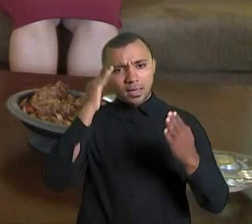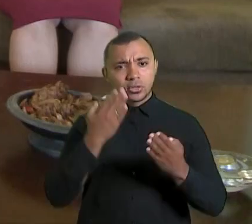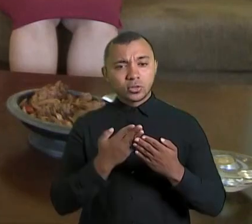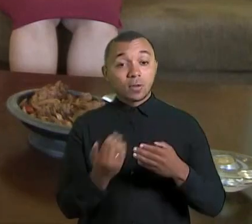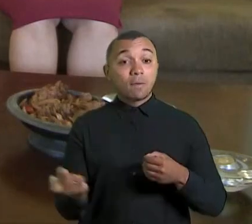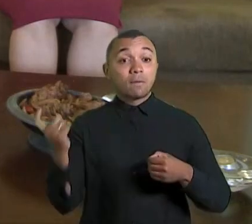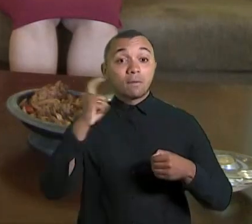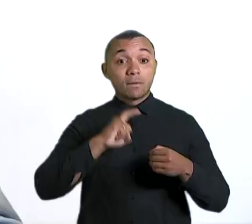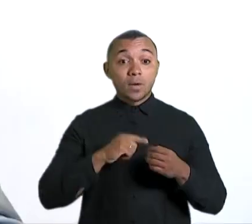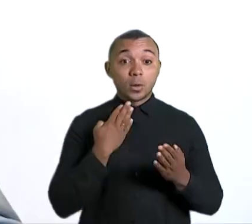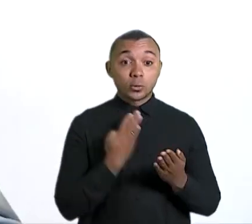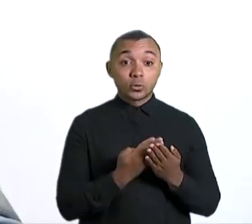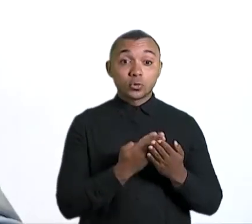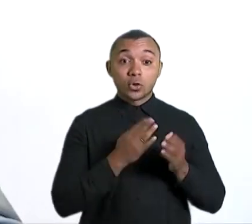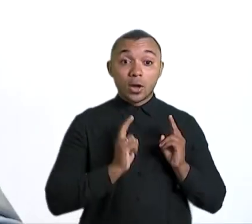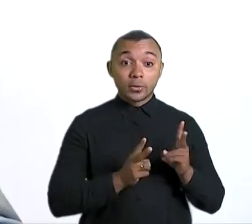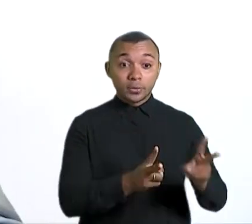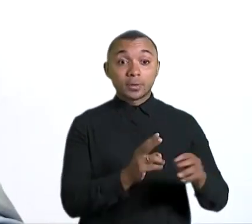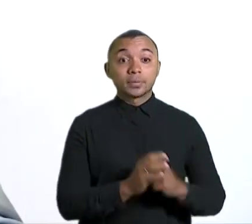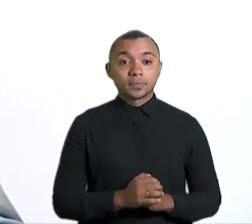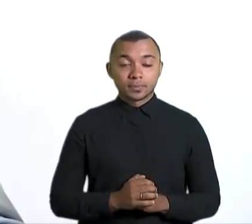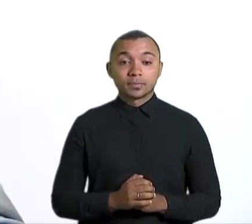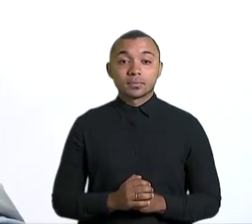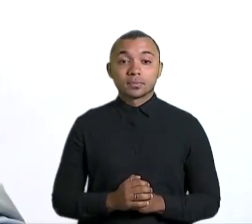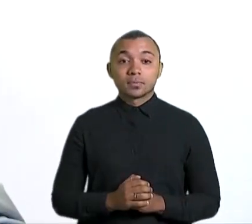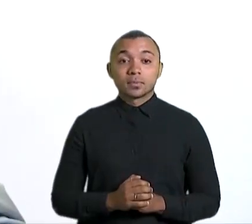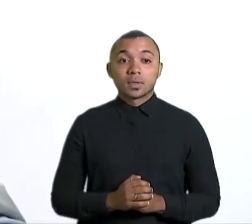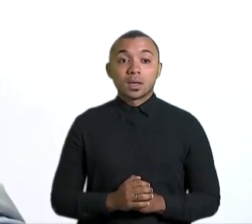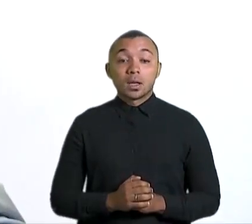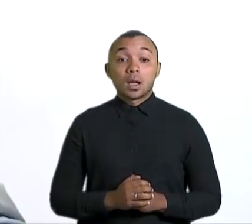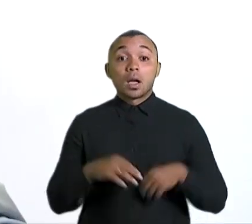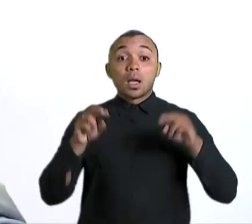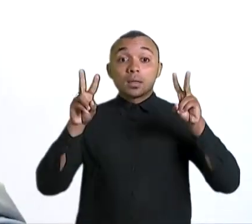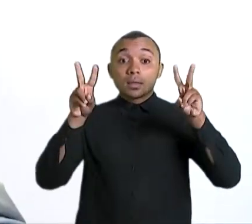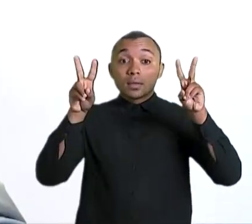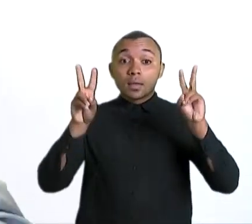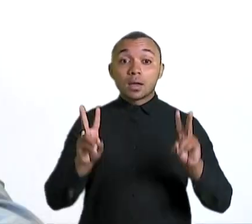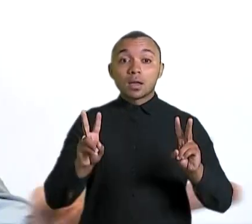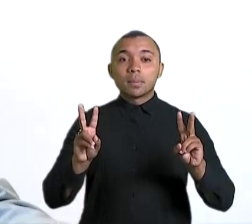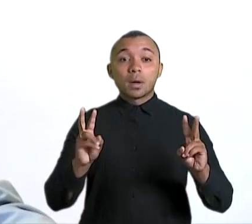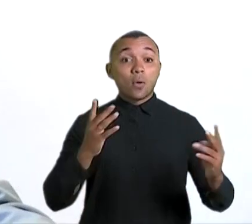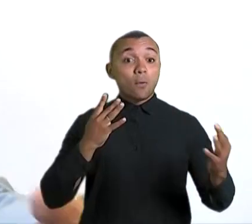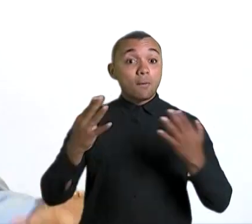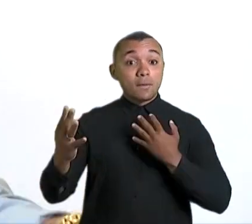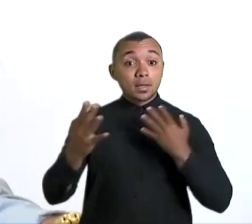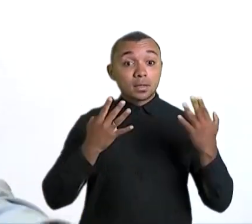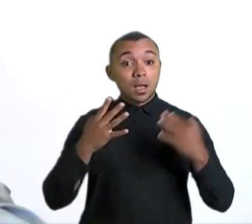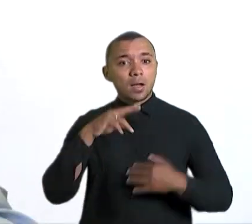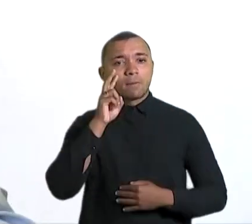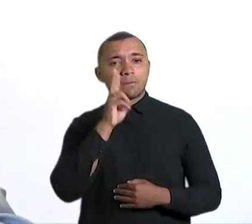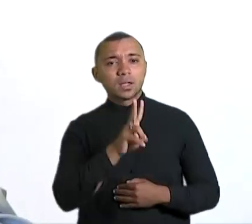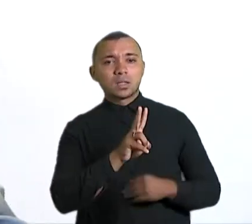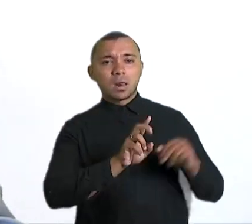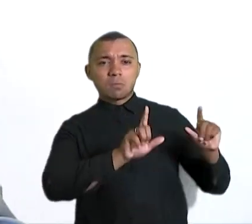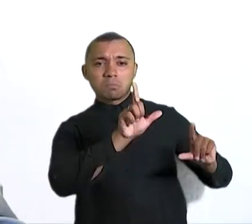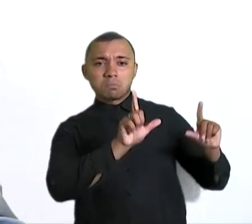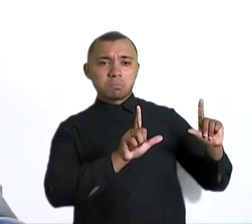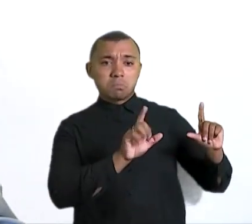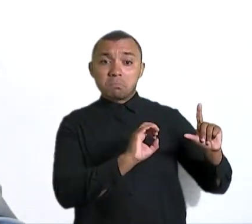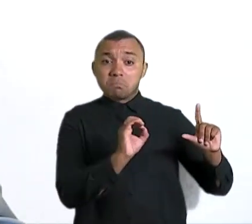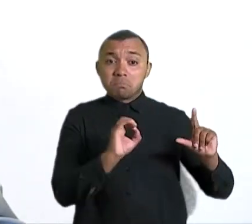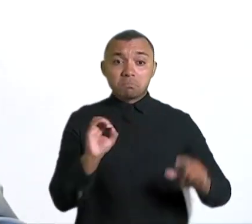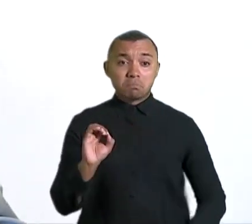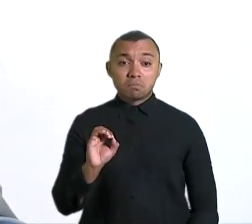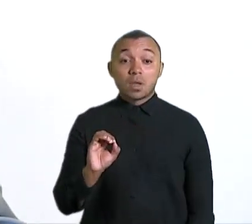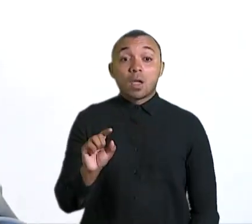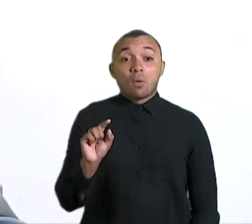estudos. E vamos conversar sobre um assunto que eu não tenho encontrado nas mídias, nesse momento eleitoral, que